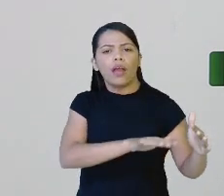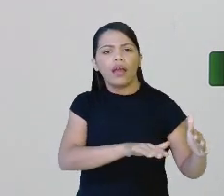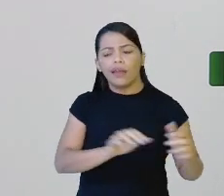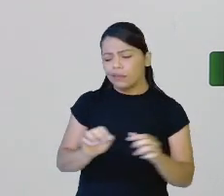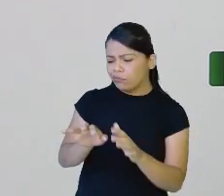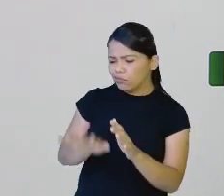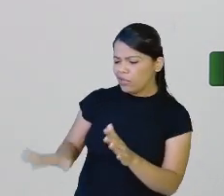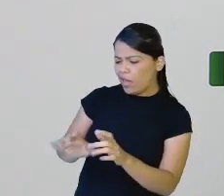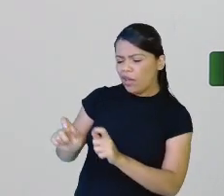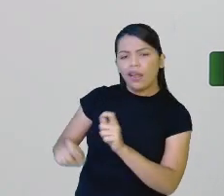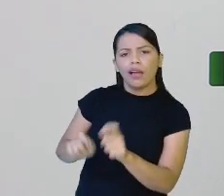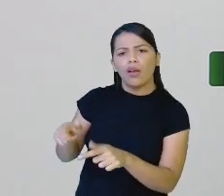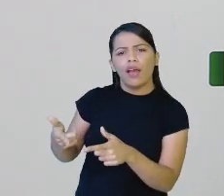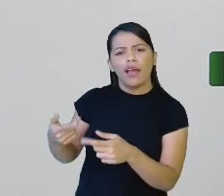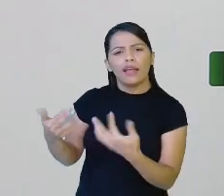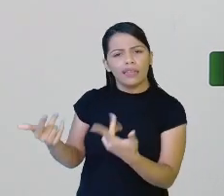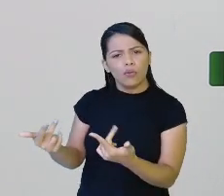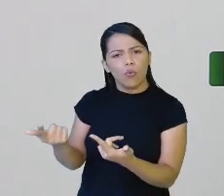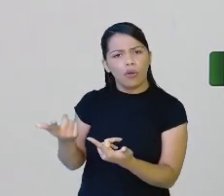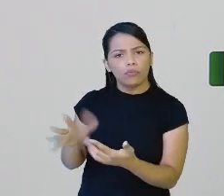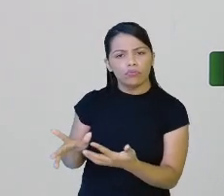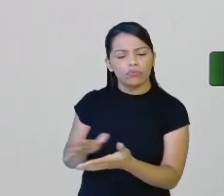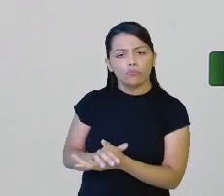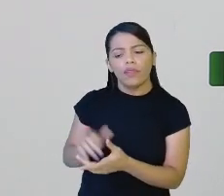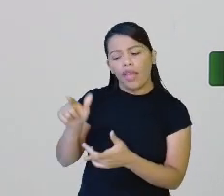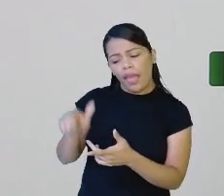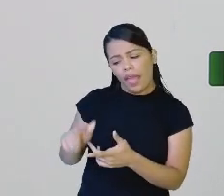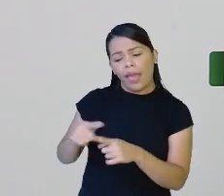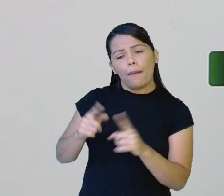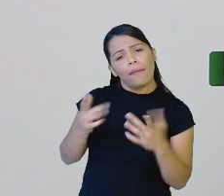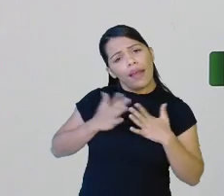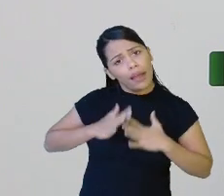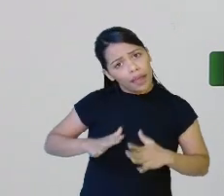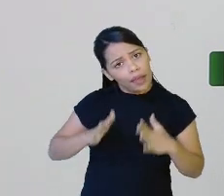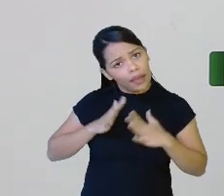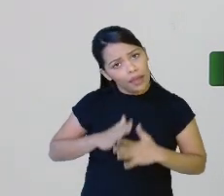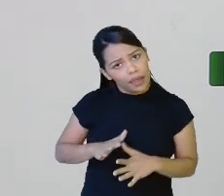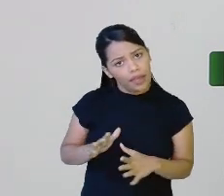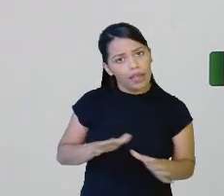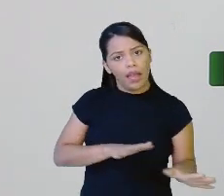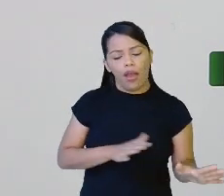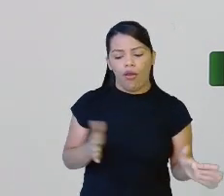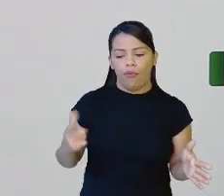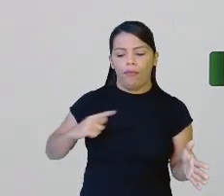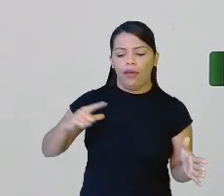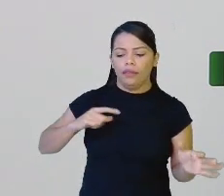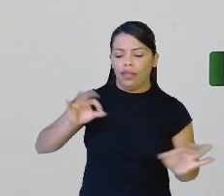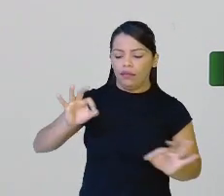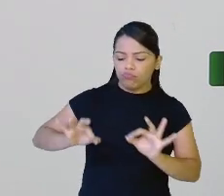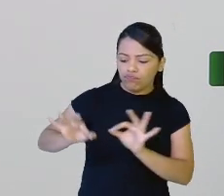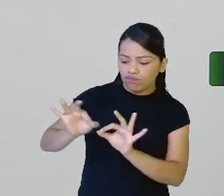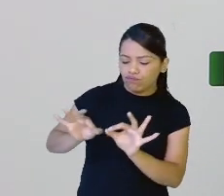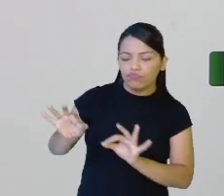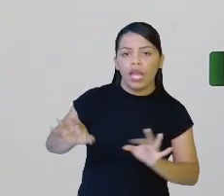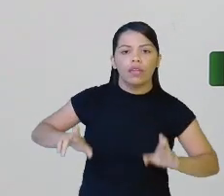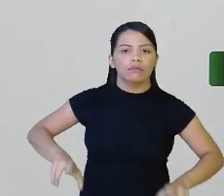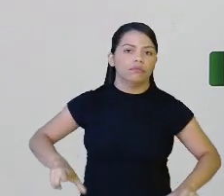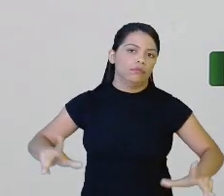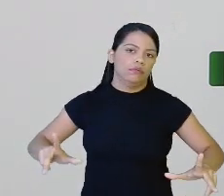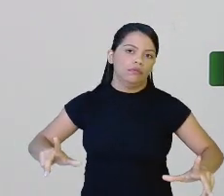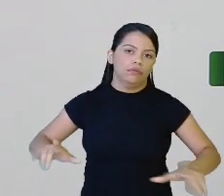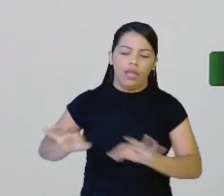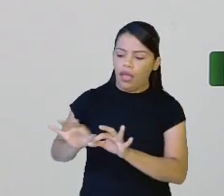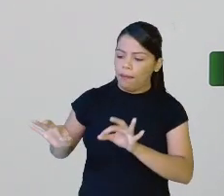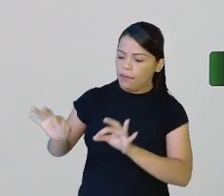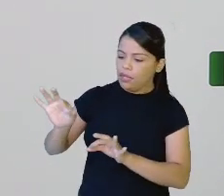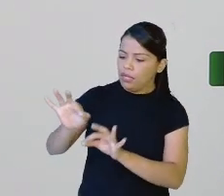e área? Também é para fazer uma medição? É, mas tenha calma, são medições diferentes. São medidas